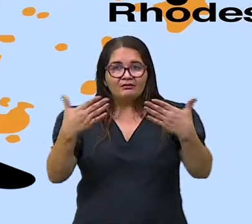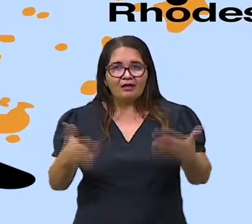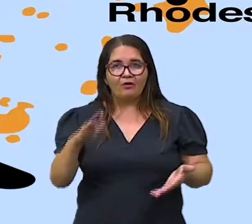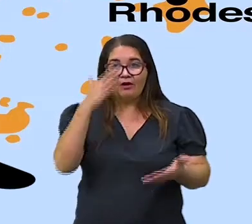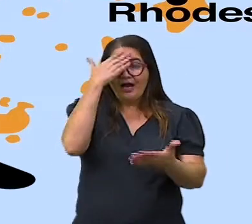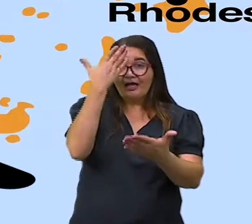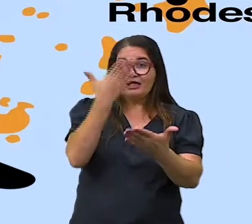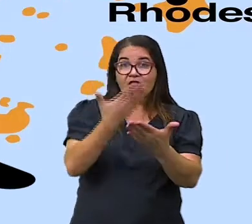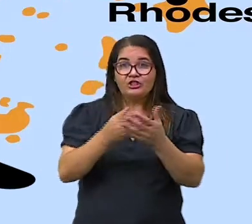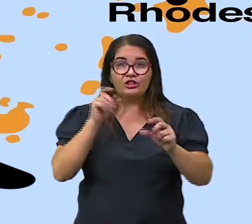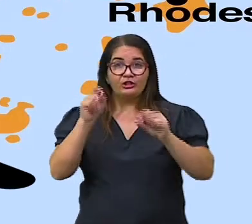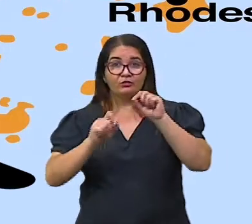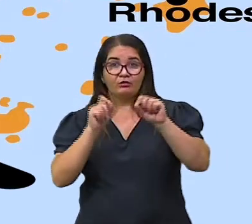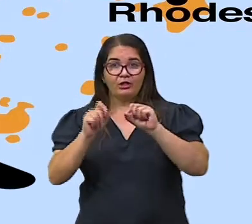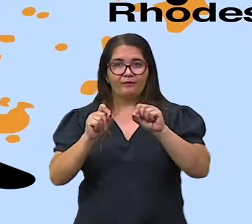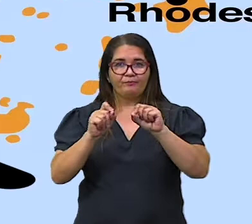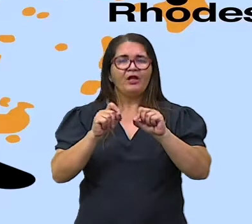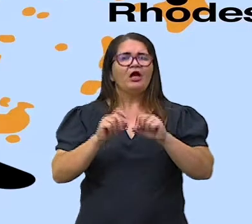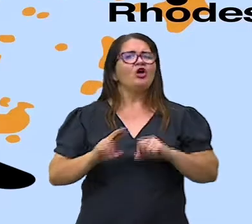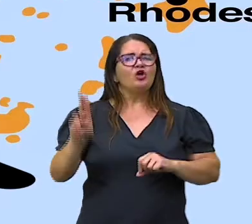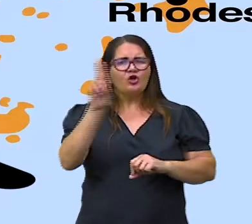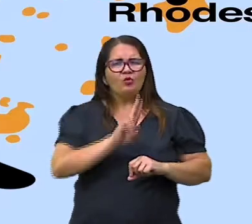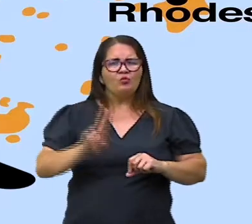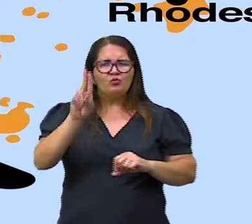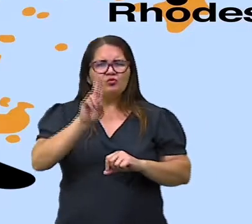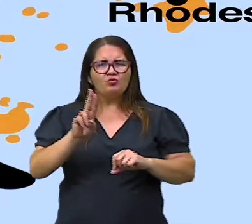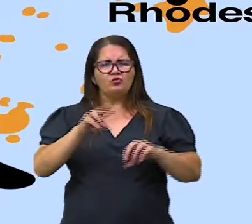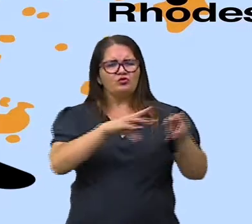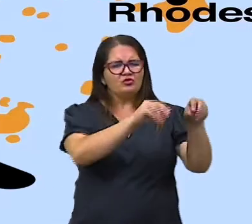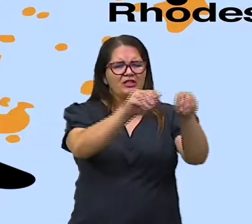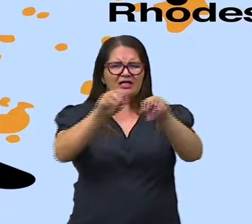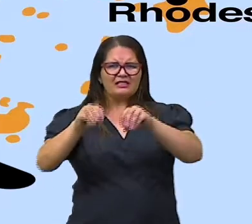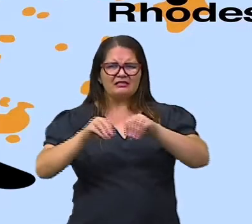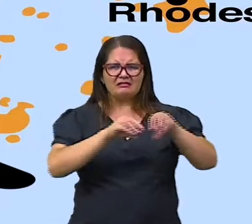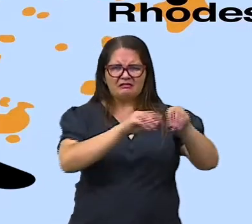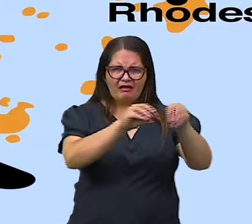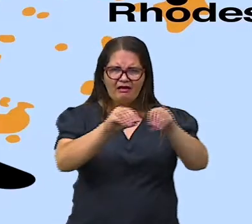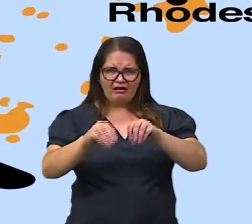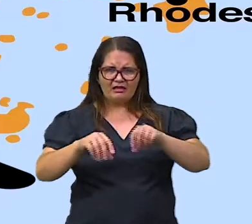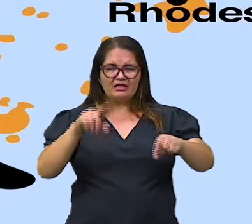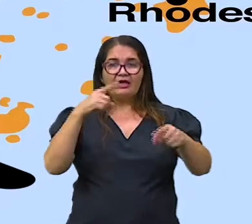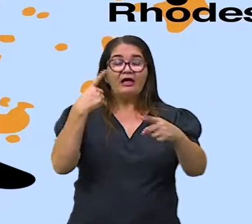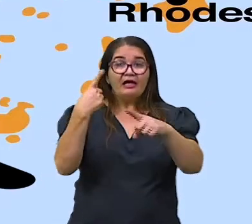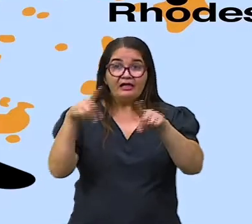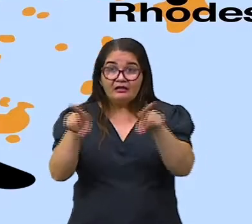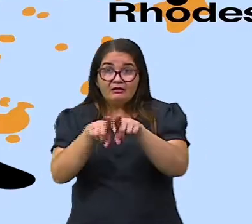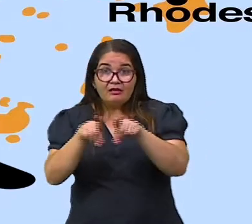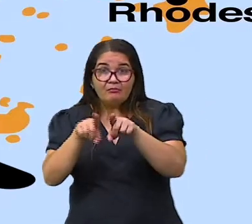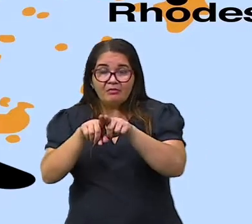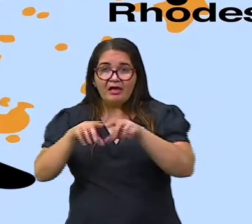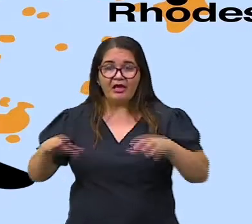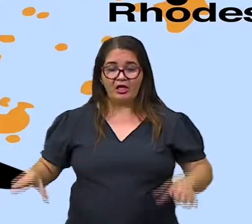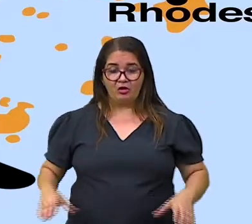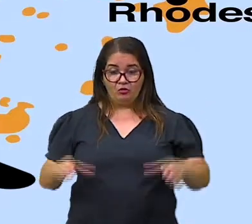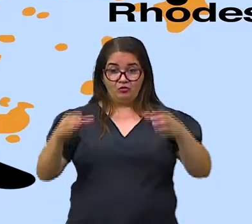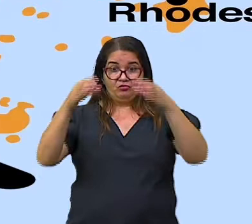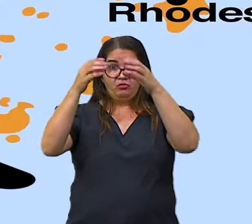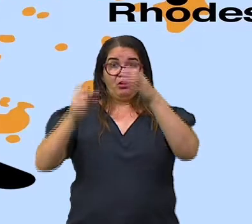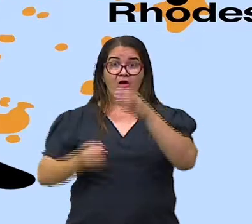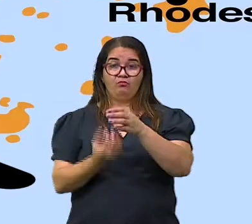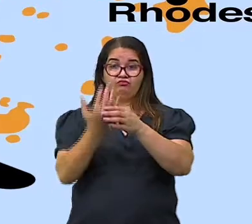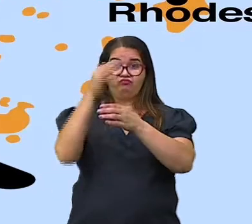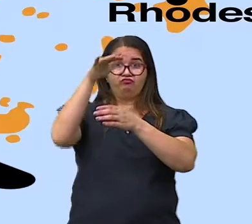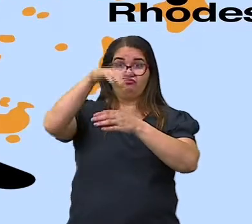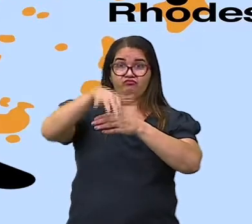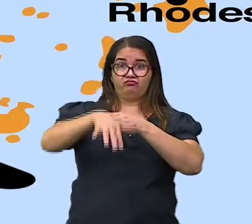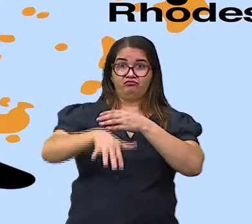uso excessivo do solo, aliado à ocorrência de desastres naturais, como uma erupção vulcânica que